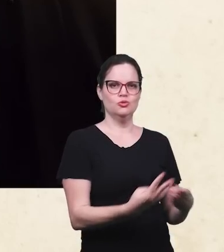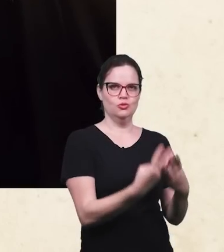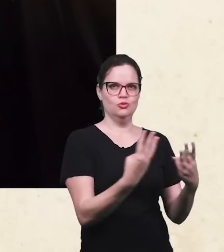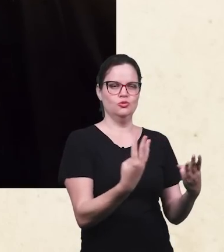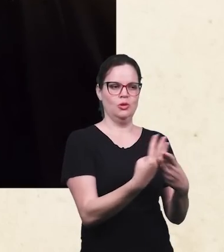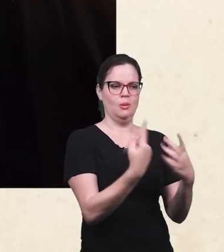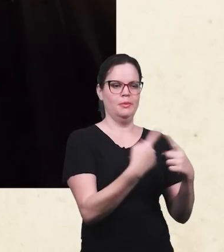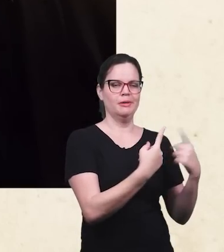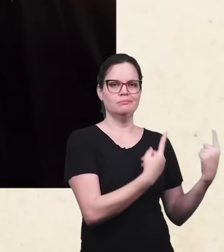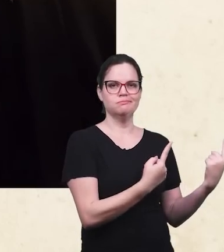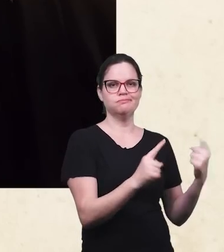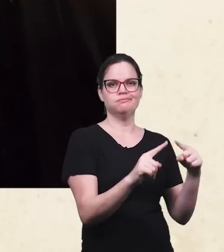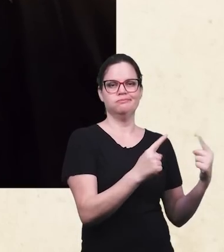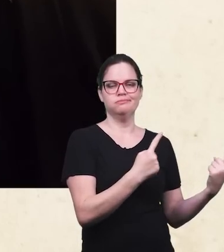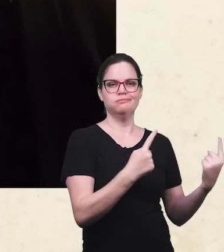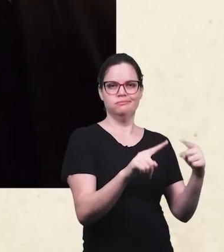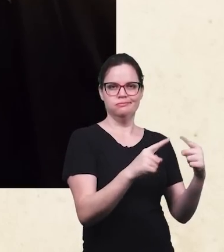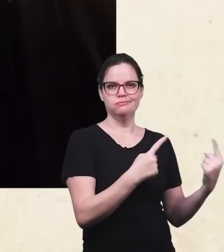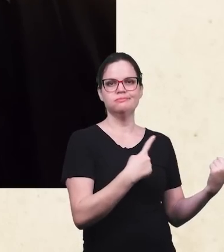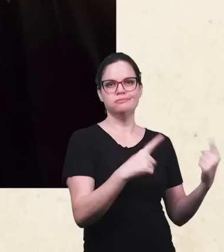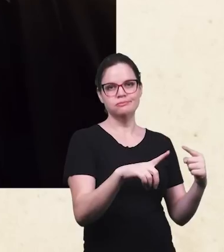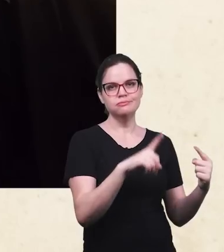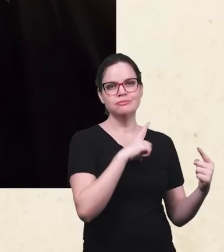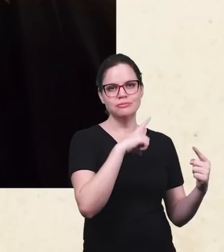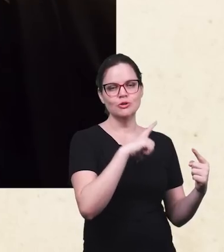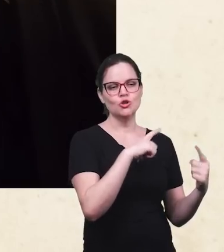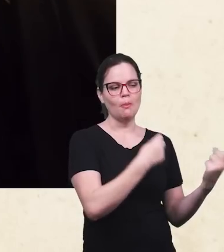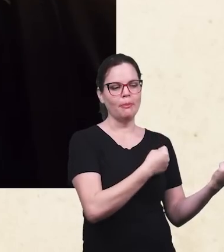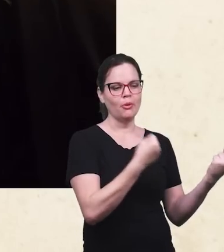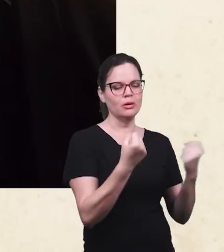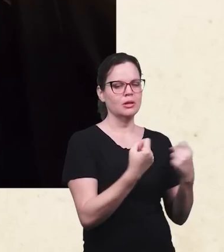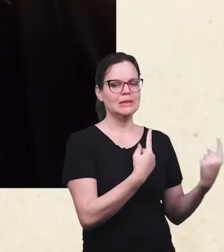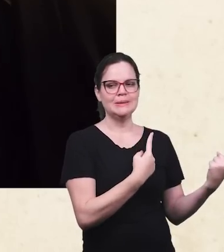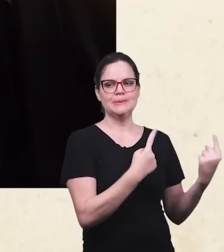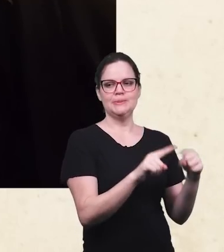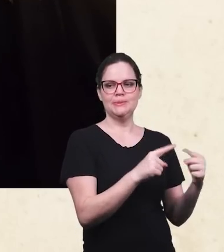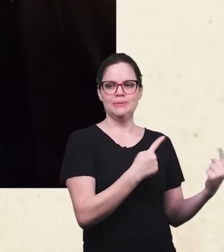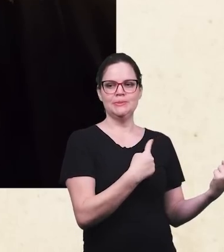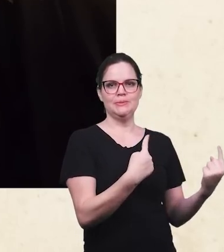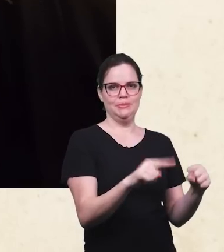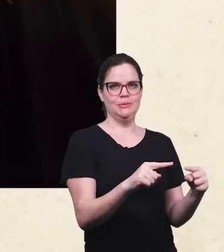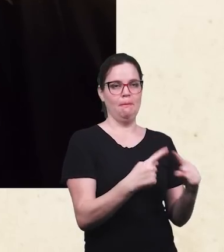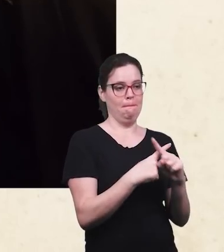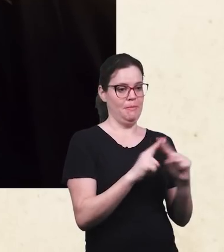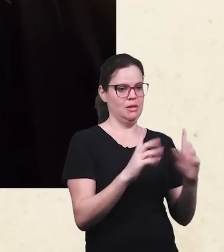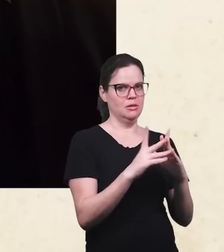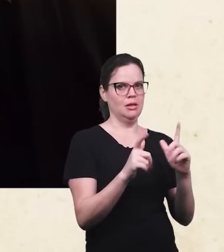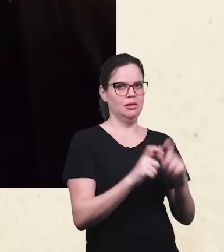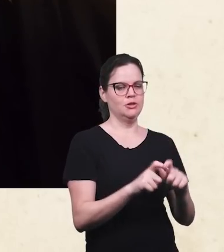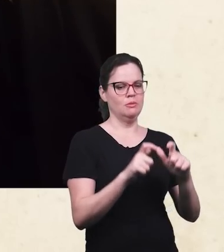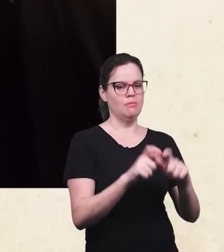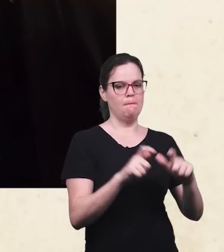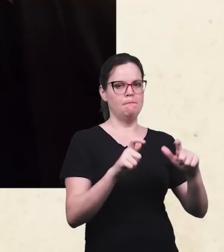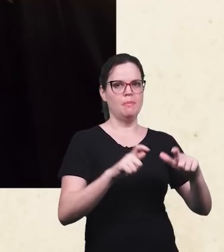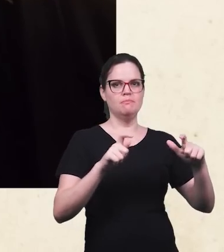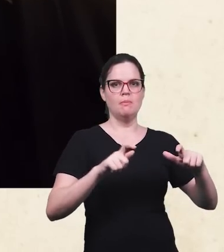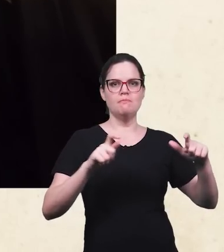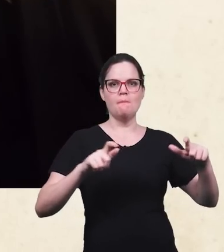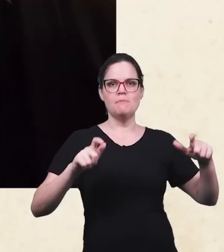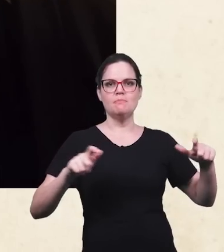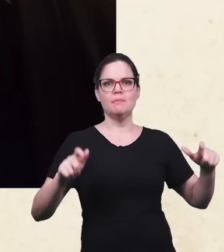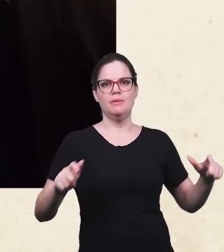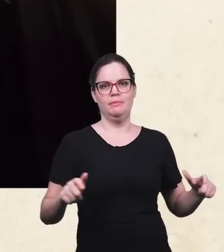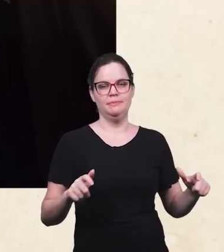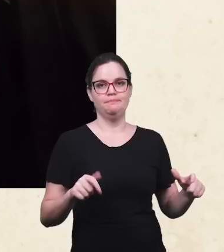judeus. Se levantaram contra, usaram todo o poder contra a igreja e ela cresceu. Ela